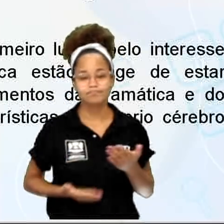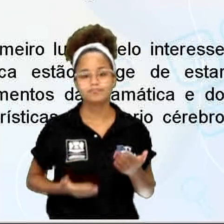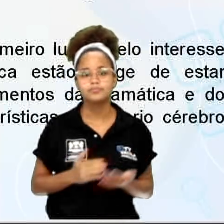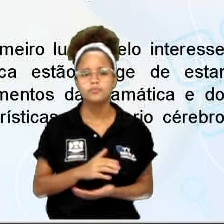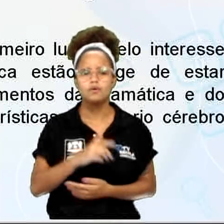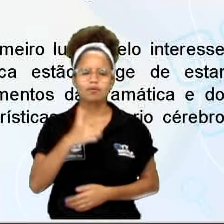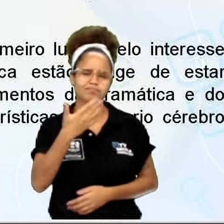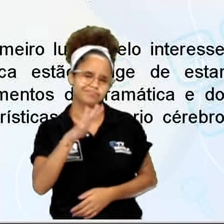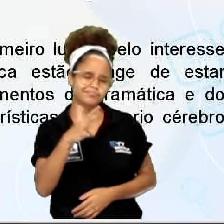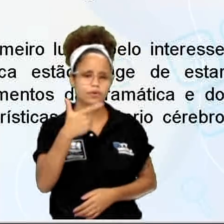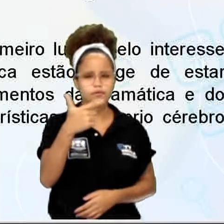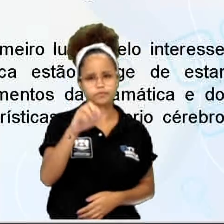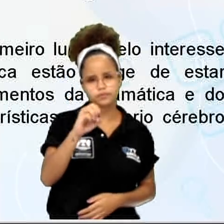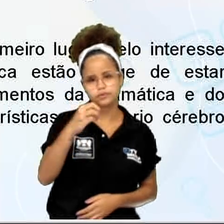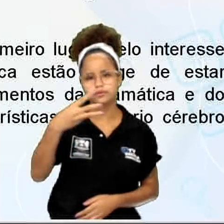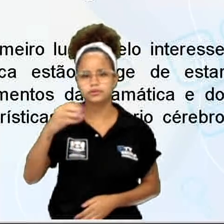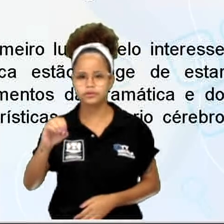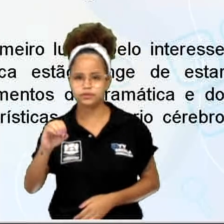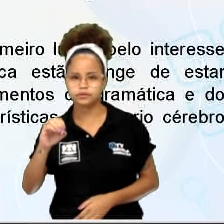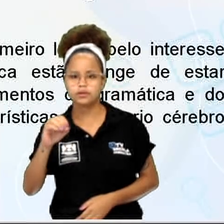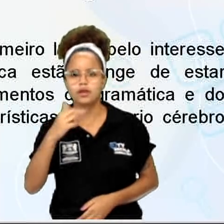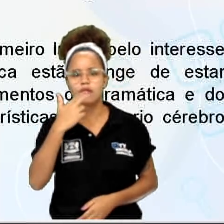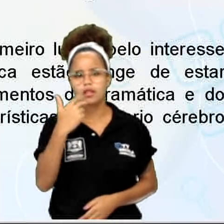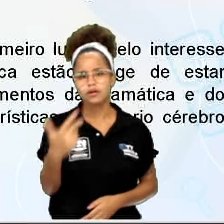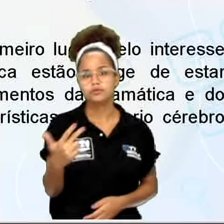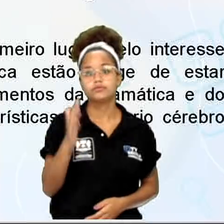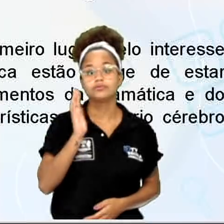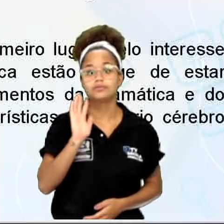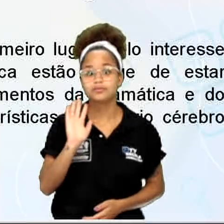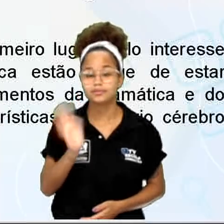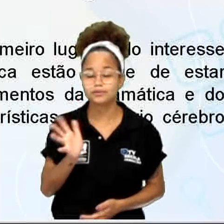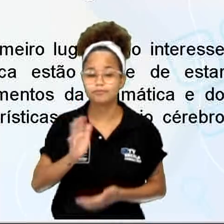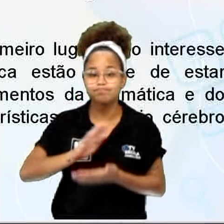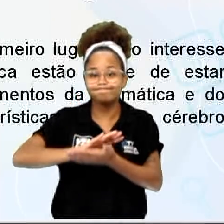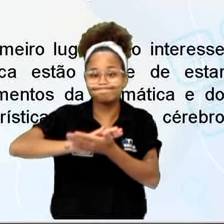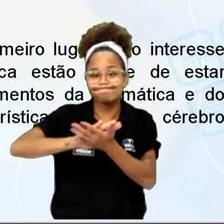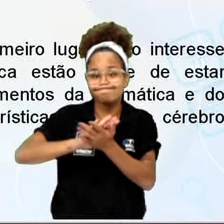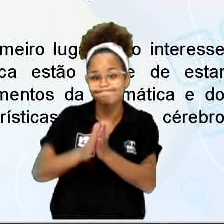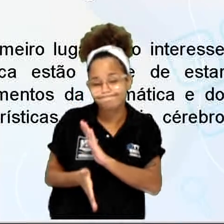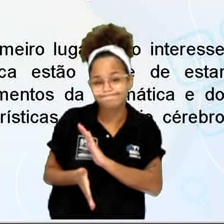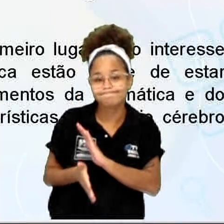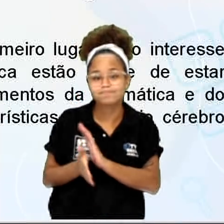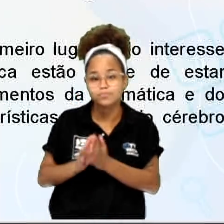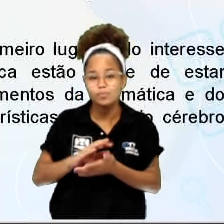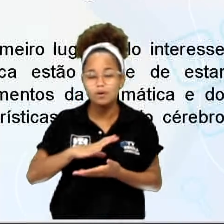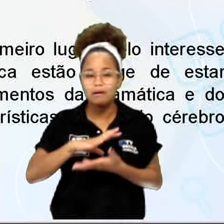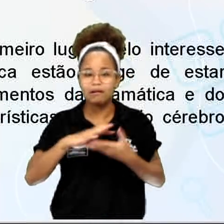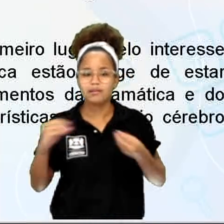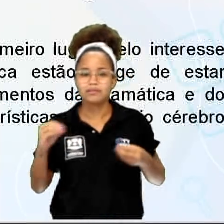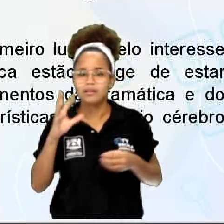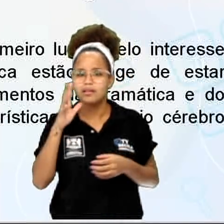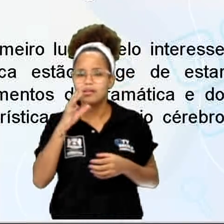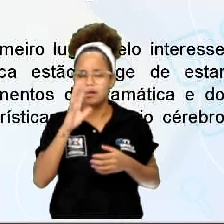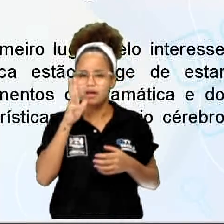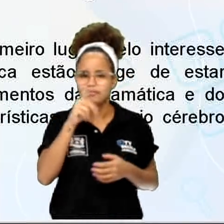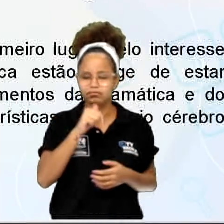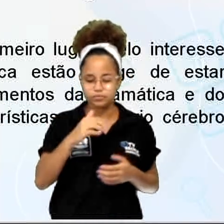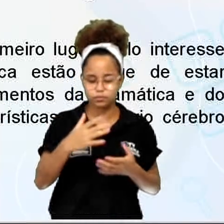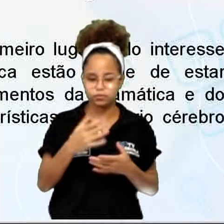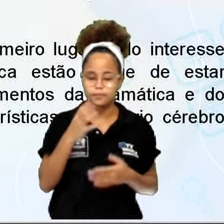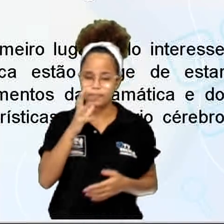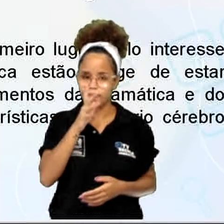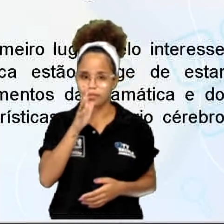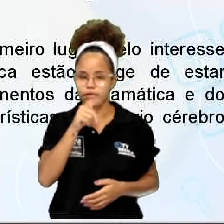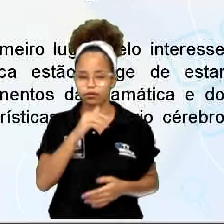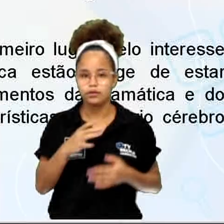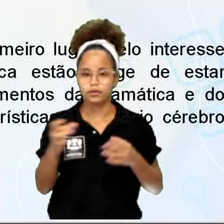e 30 idiomas desaparecem por ano, uma média de uma língua a cada 2 semanas. A perda